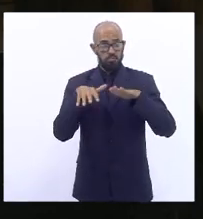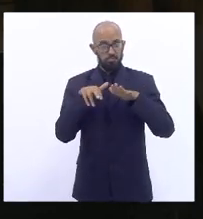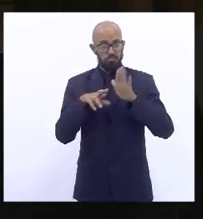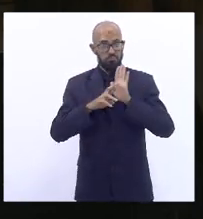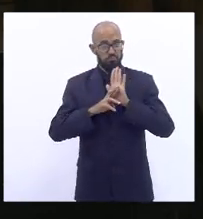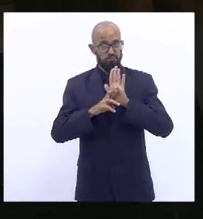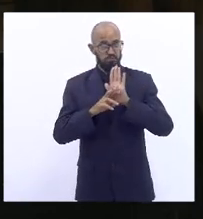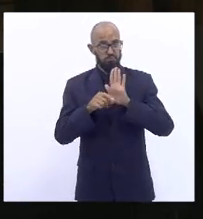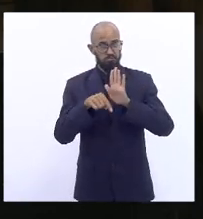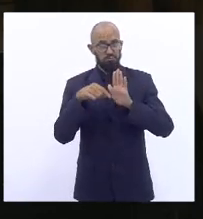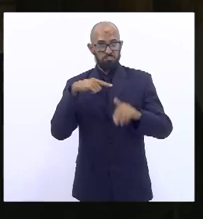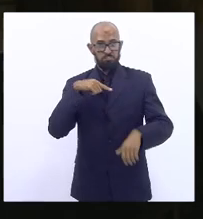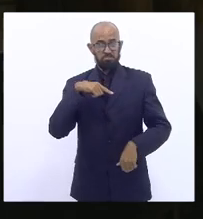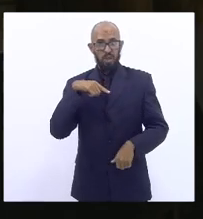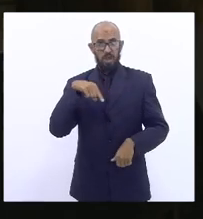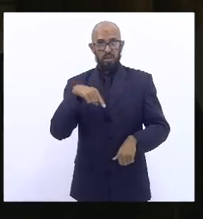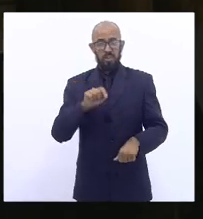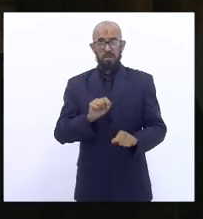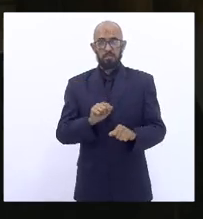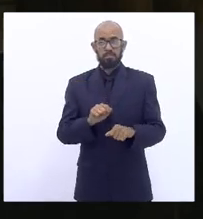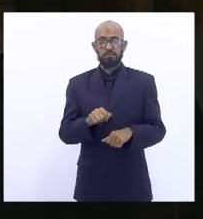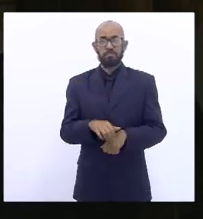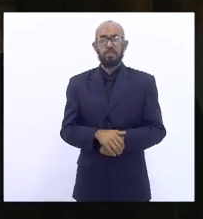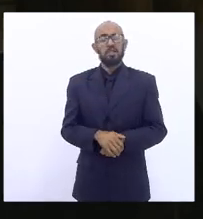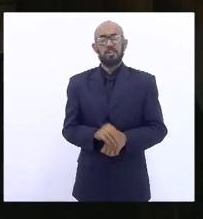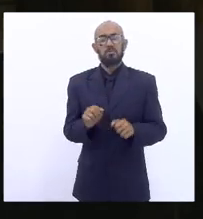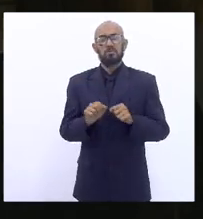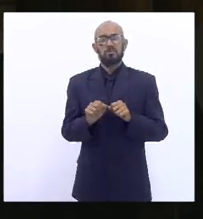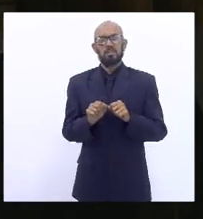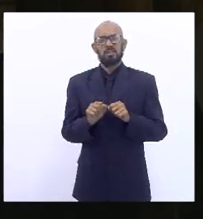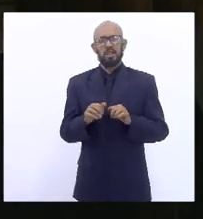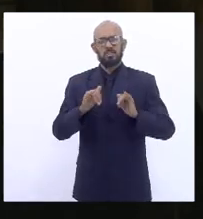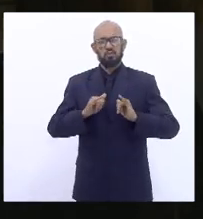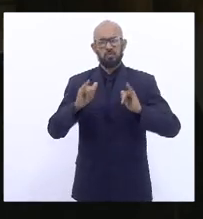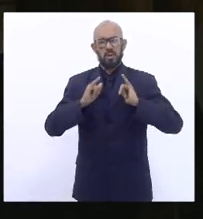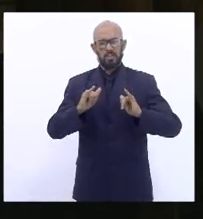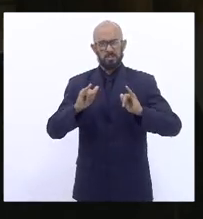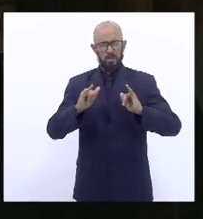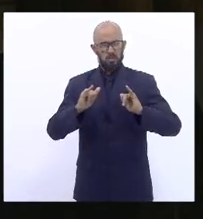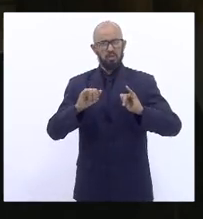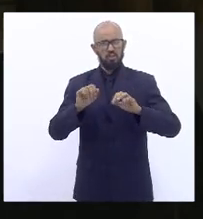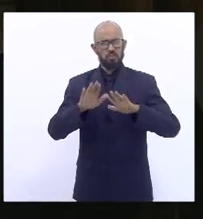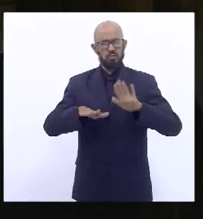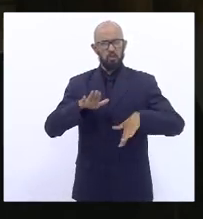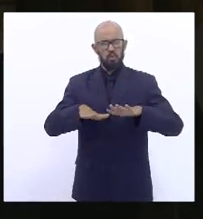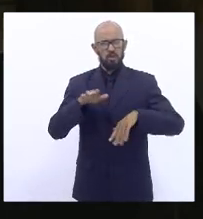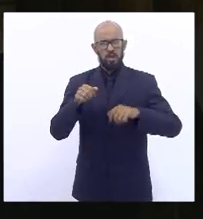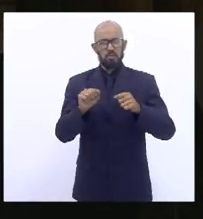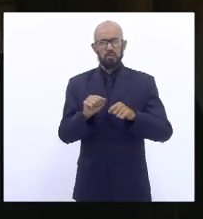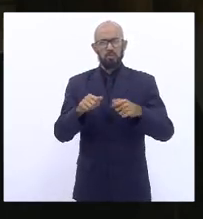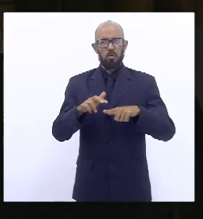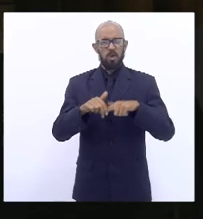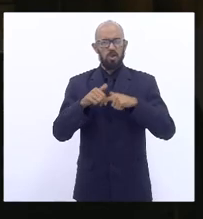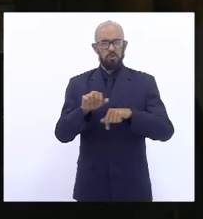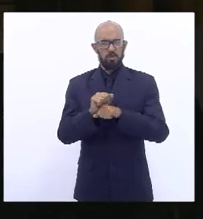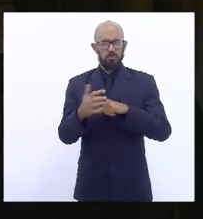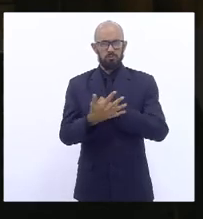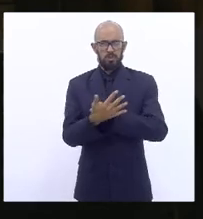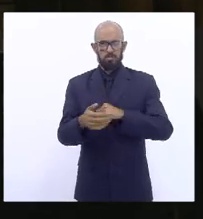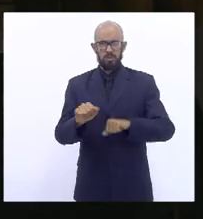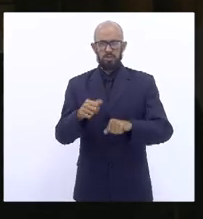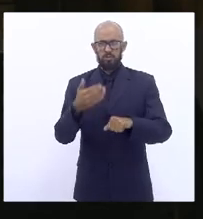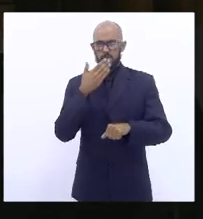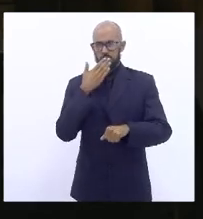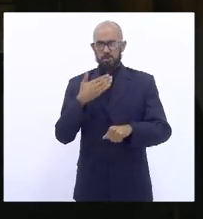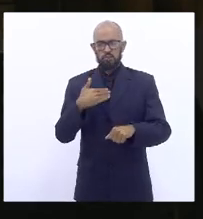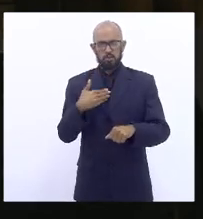1 teve muito cuidado, deputado Valdec, para fazer divulgação, para poder respeitar os parâmetros da pandemia. Foi solicitado que